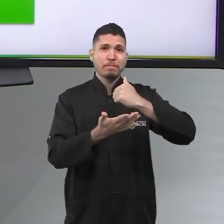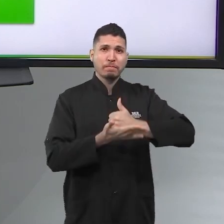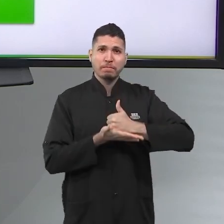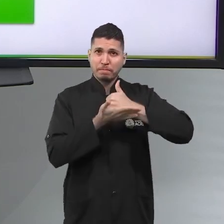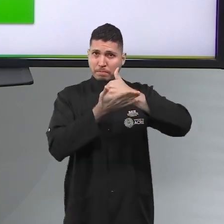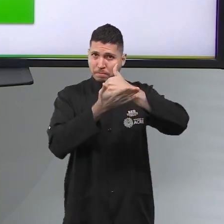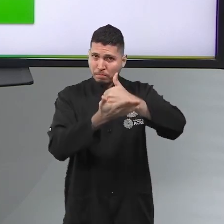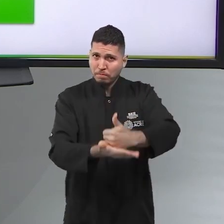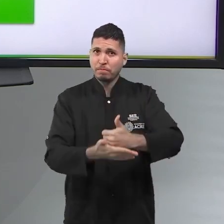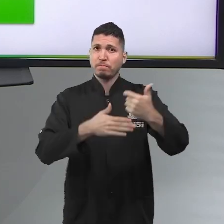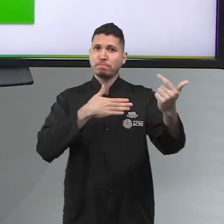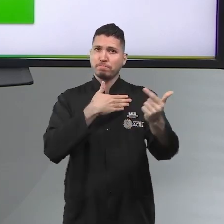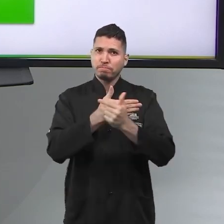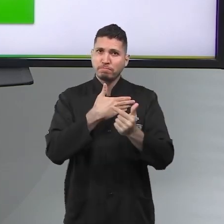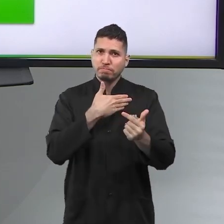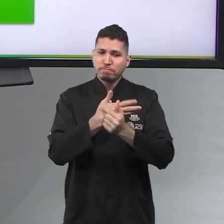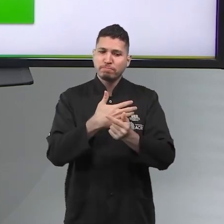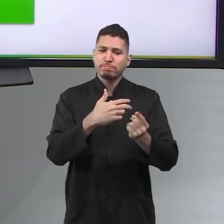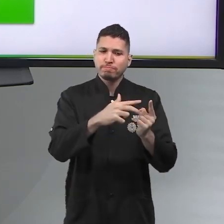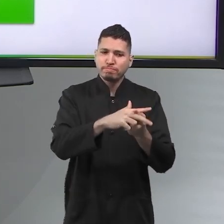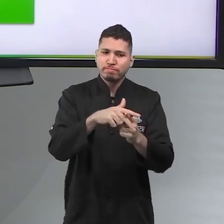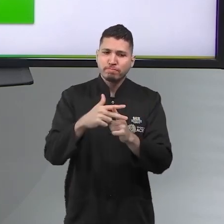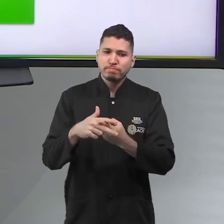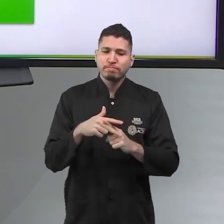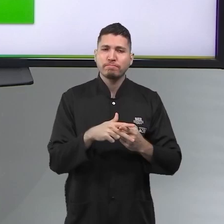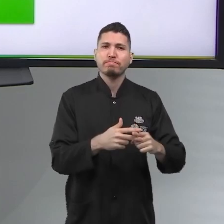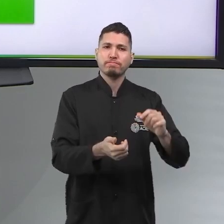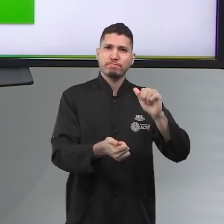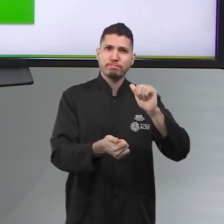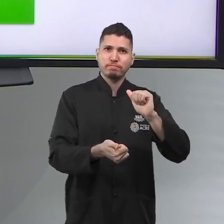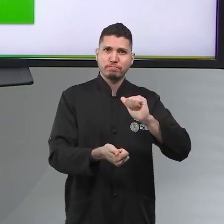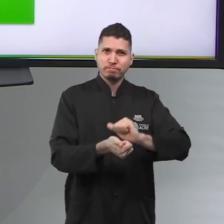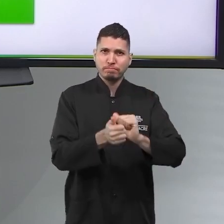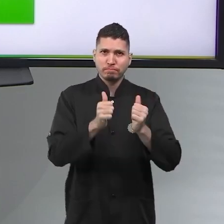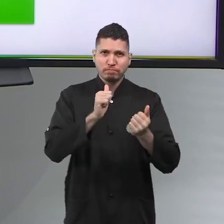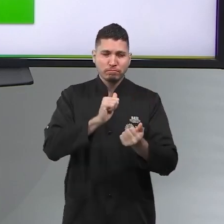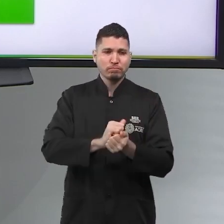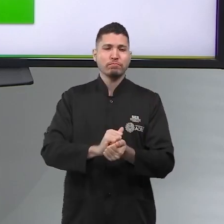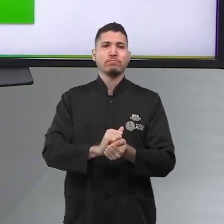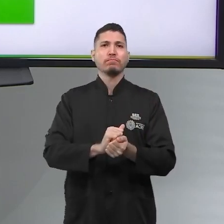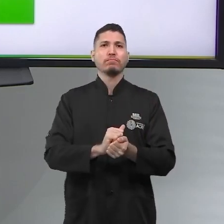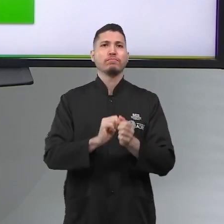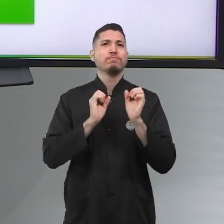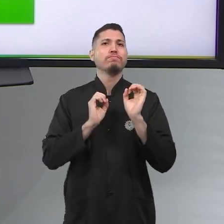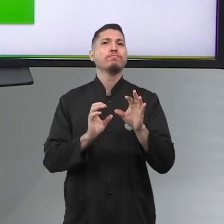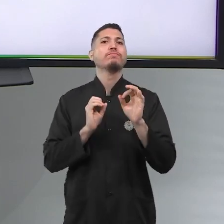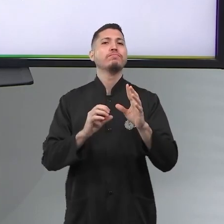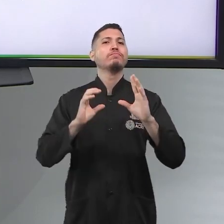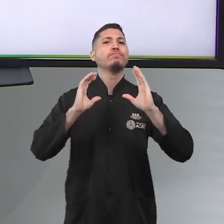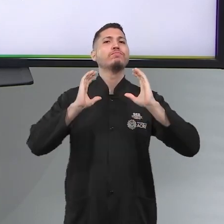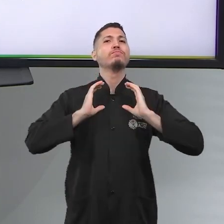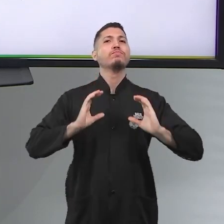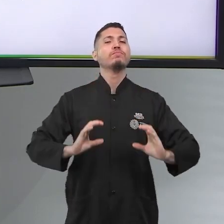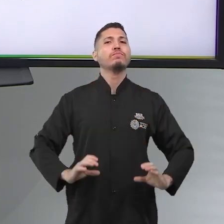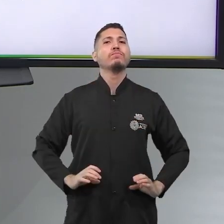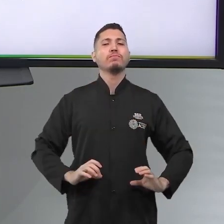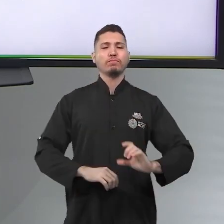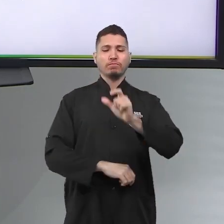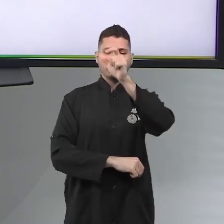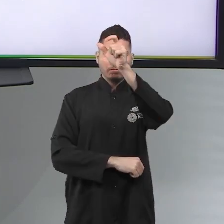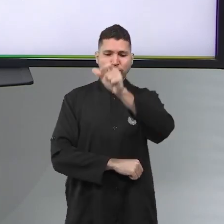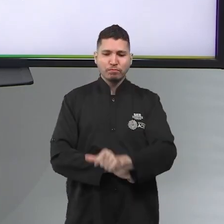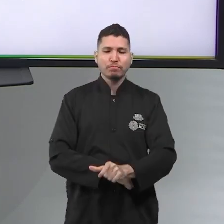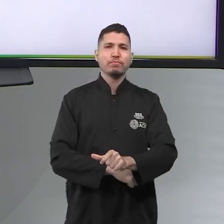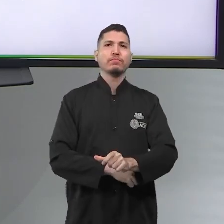esse papel de moldar e adequar o comportamento do indivíduo à realidade